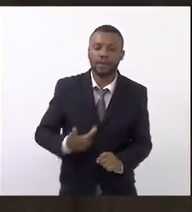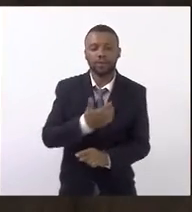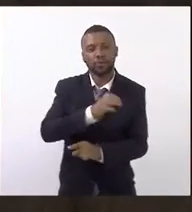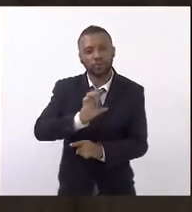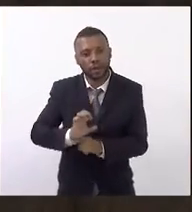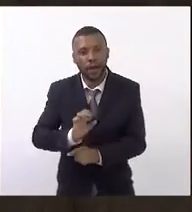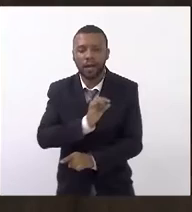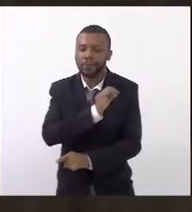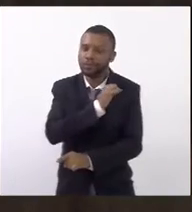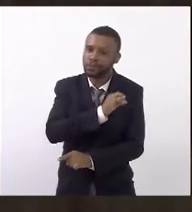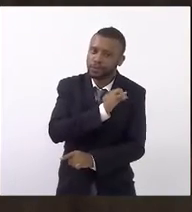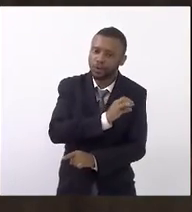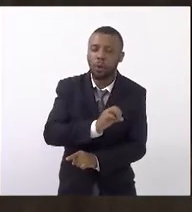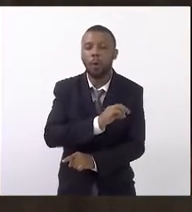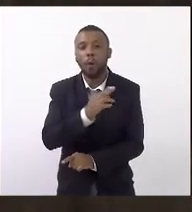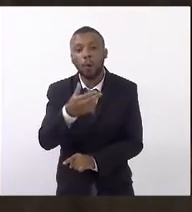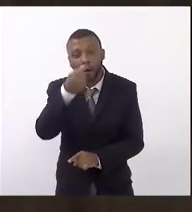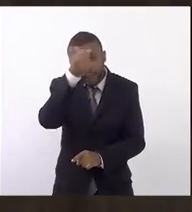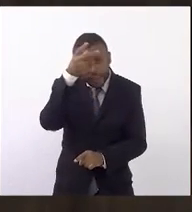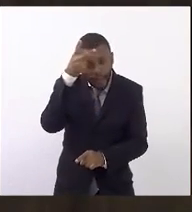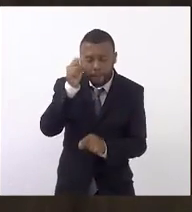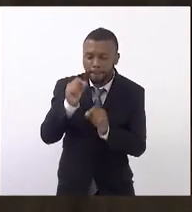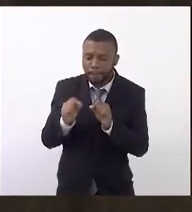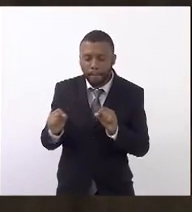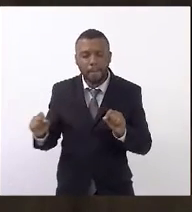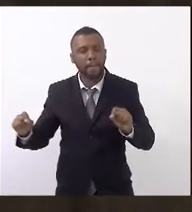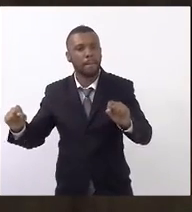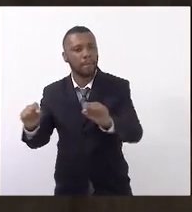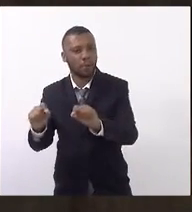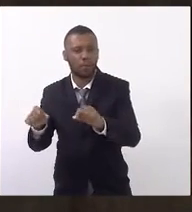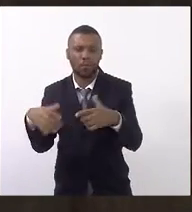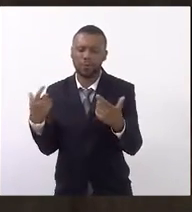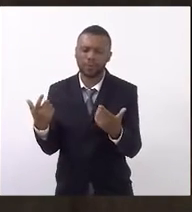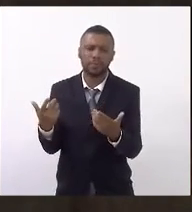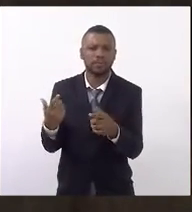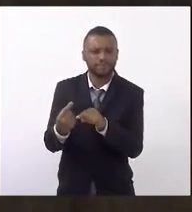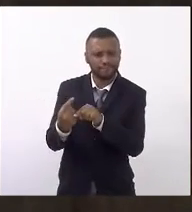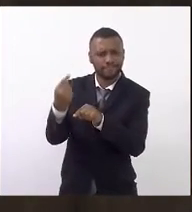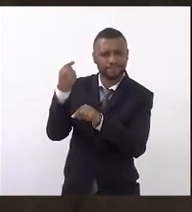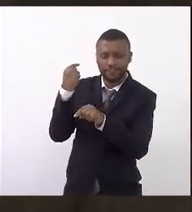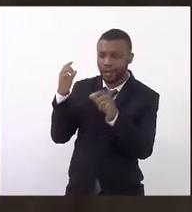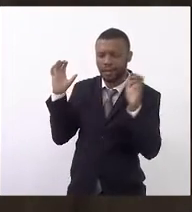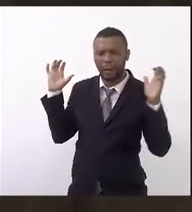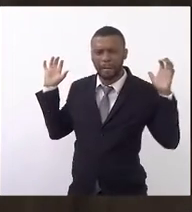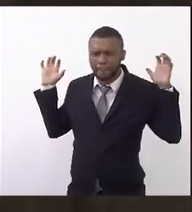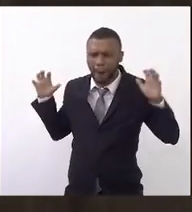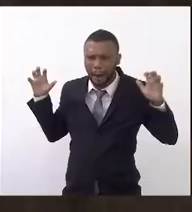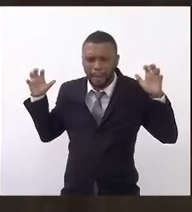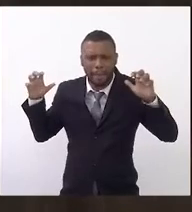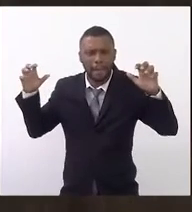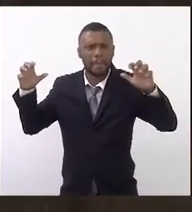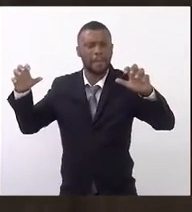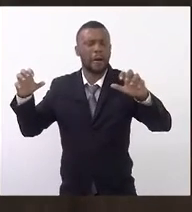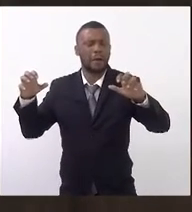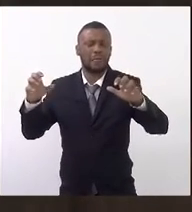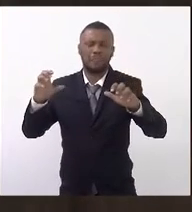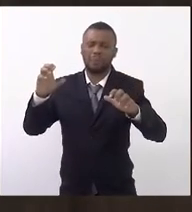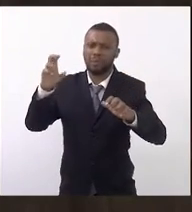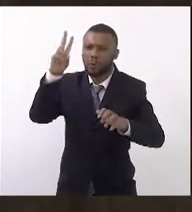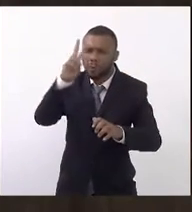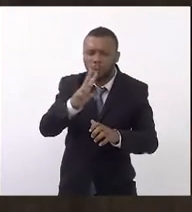das prefeituras. Então, essas chuvas que vieram, enfim, de um modo